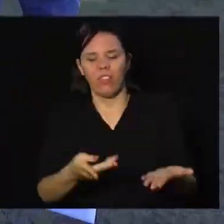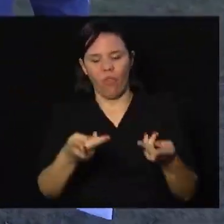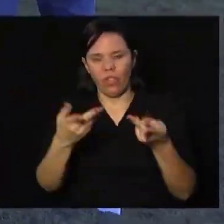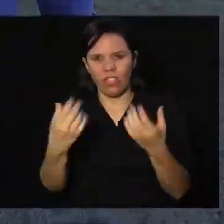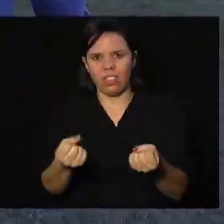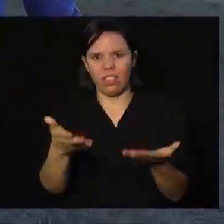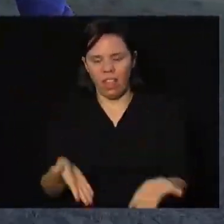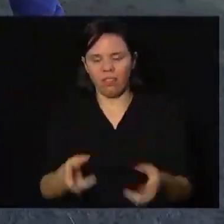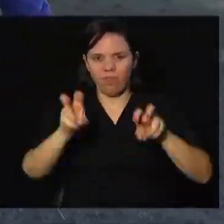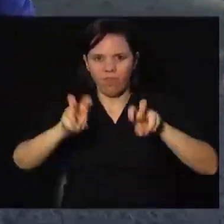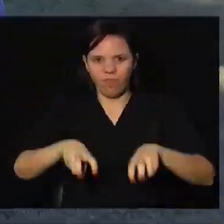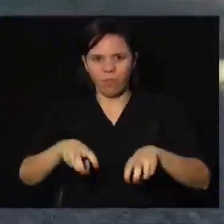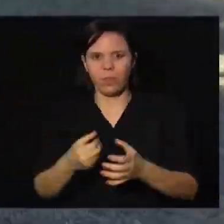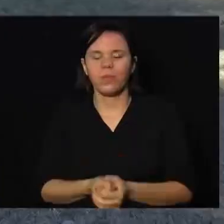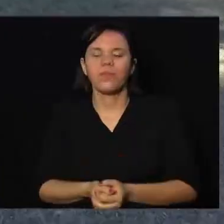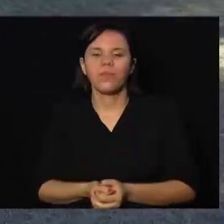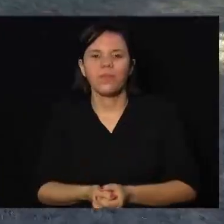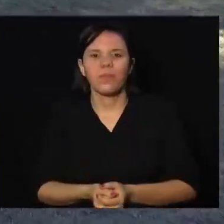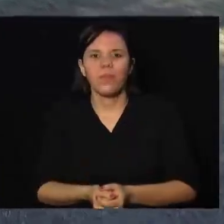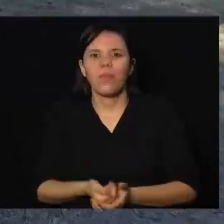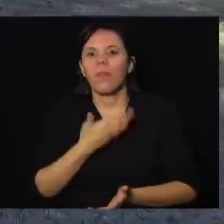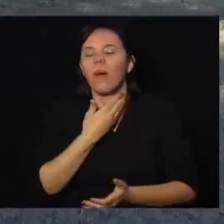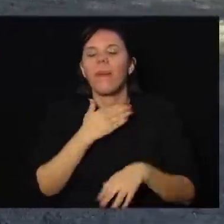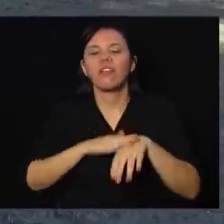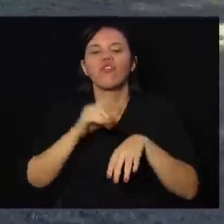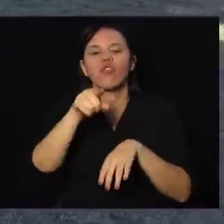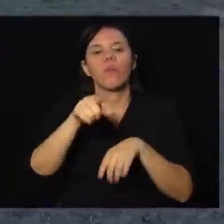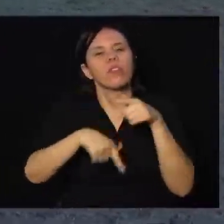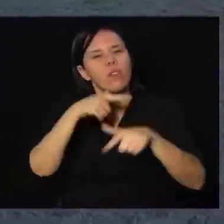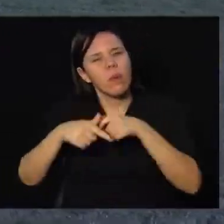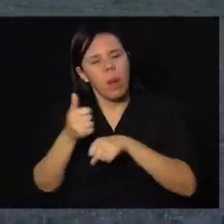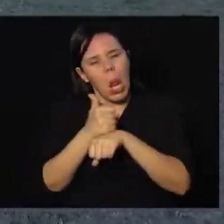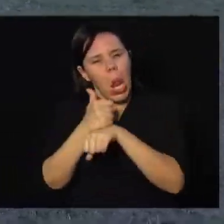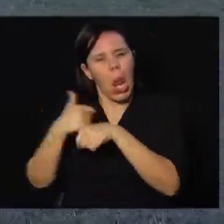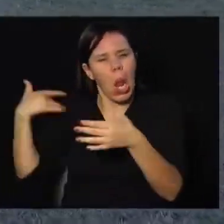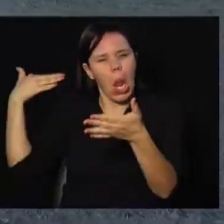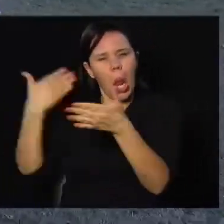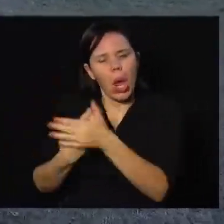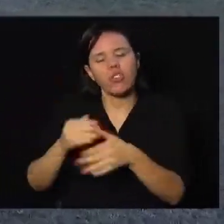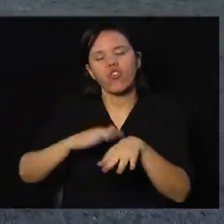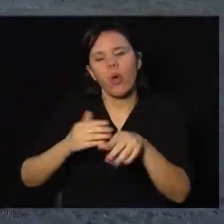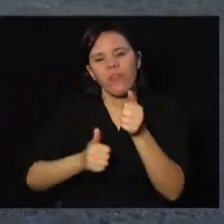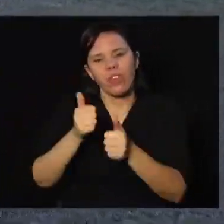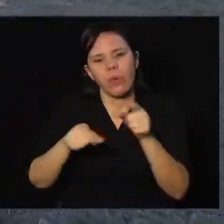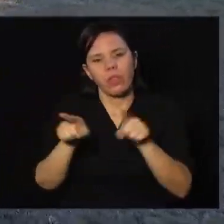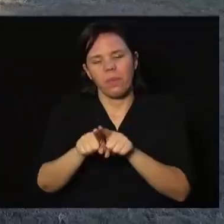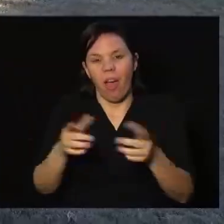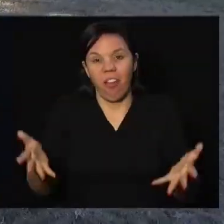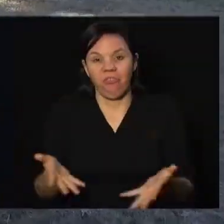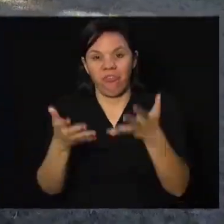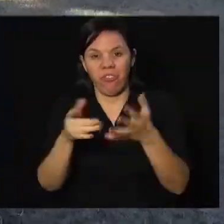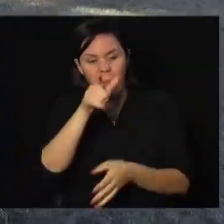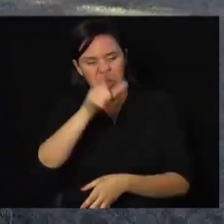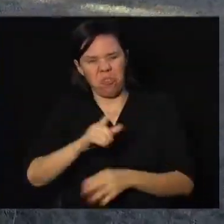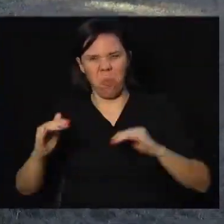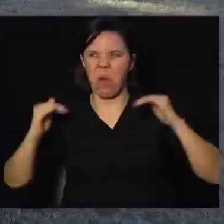Vamos nos sentar que a gente vai bater um papo sobre a sua carreira, sobre futebol. Você viu que eu enchi sua bola aqui, um dos